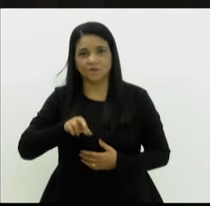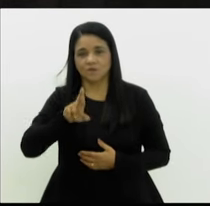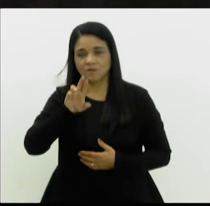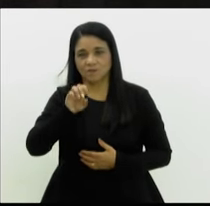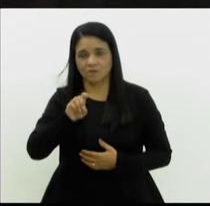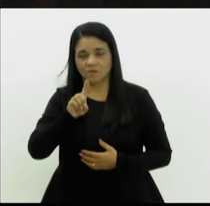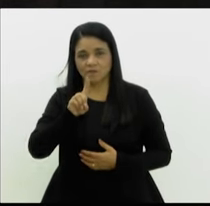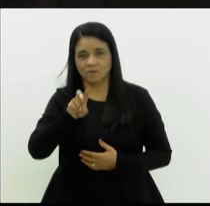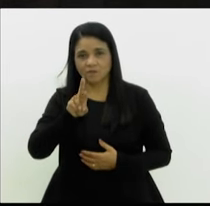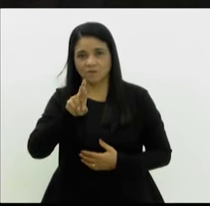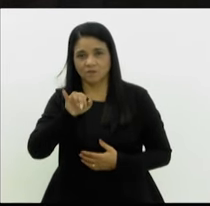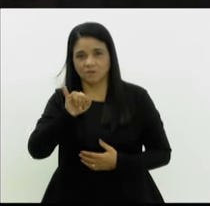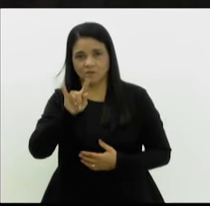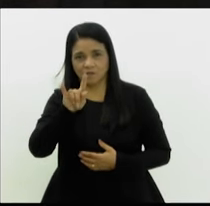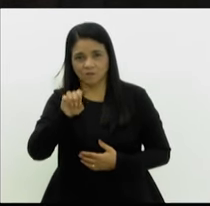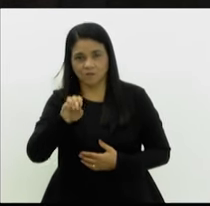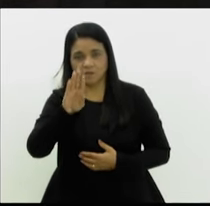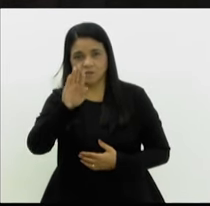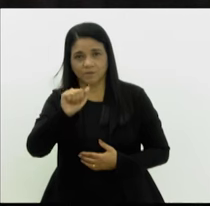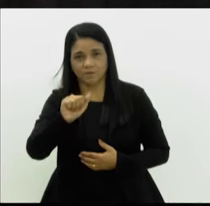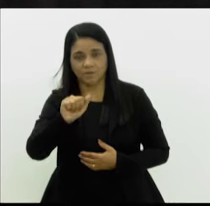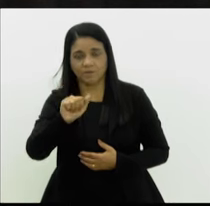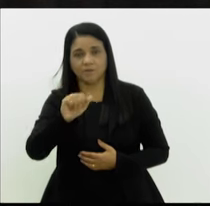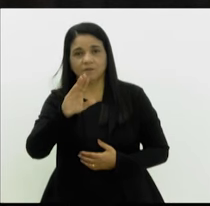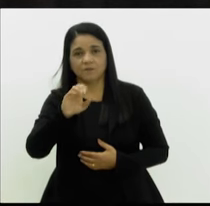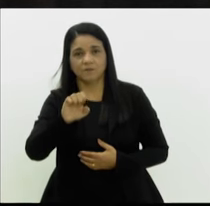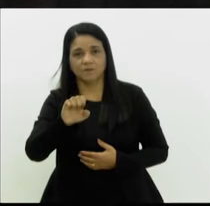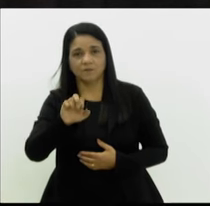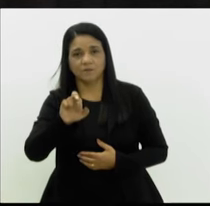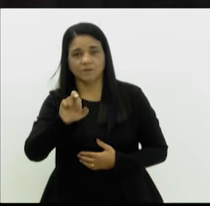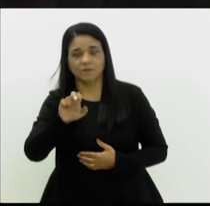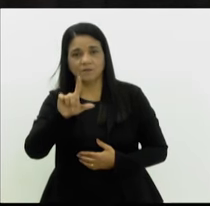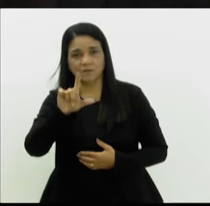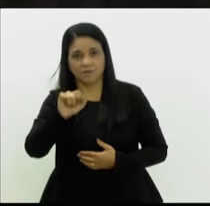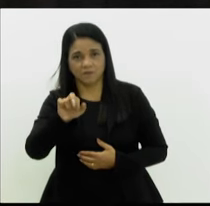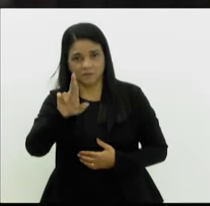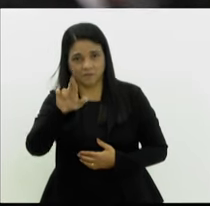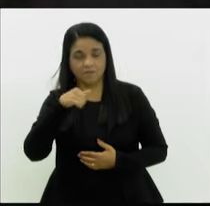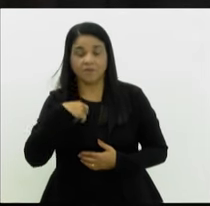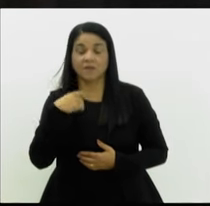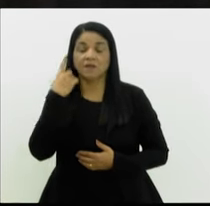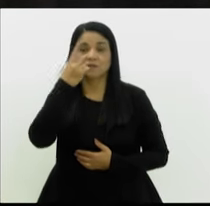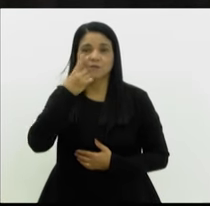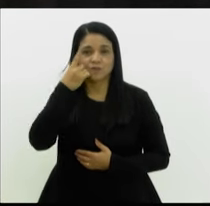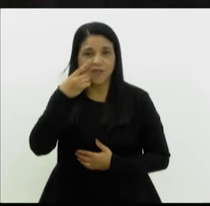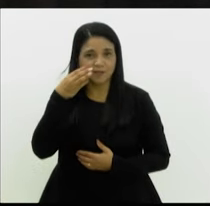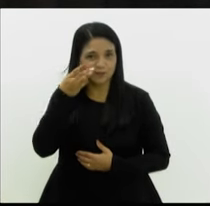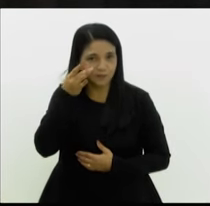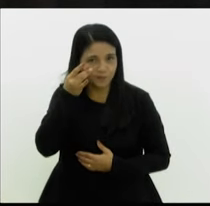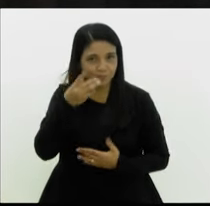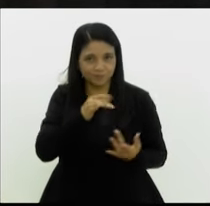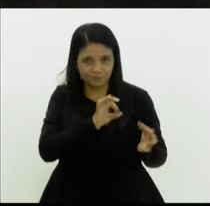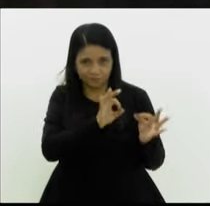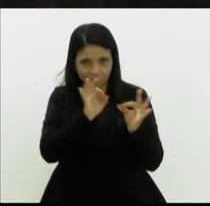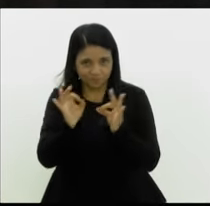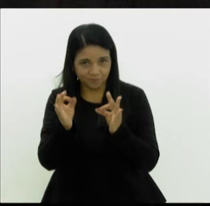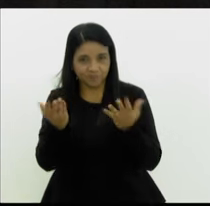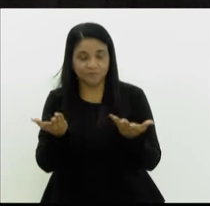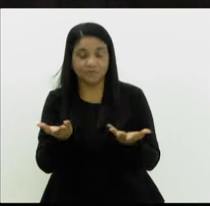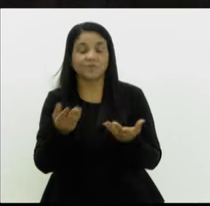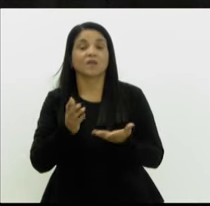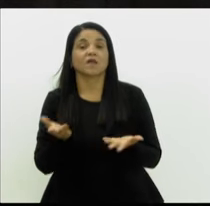Rodrigo Bacelar, senhoras e senhores deputados presentes, vamos discutir